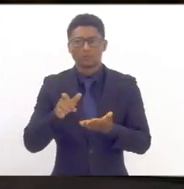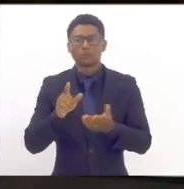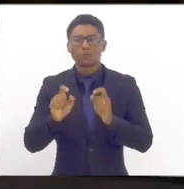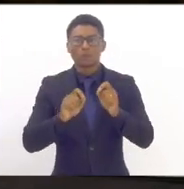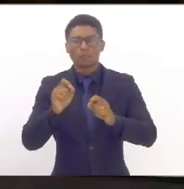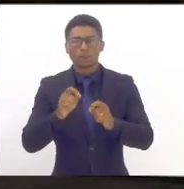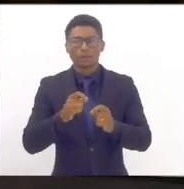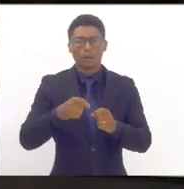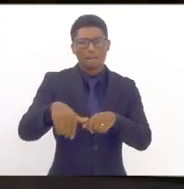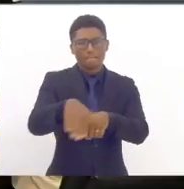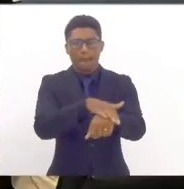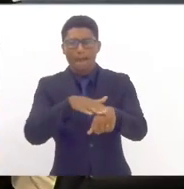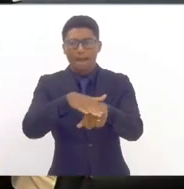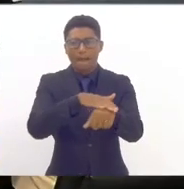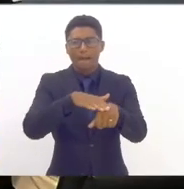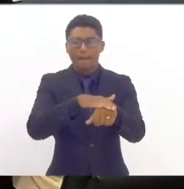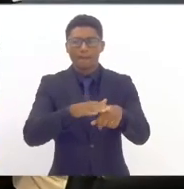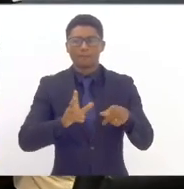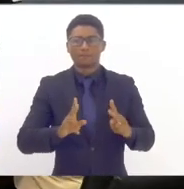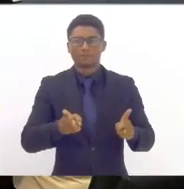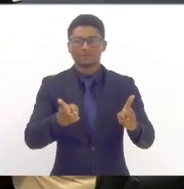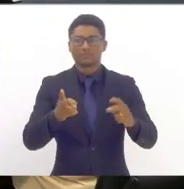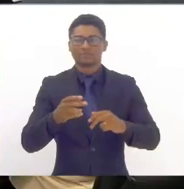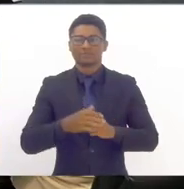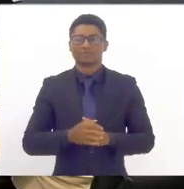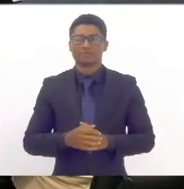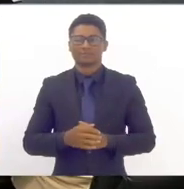um prazer. Eu que o diga.